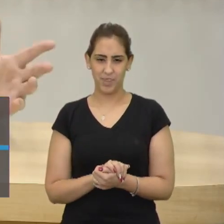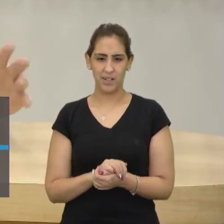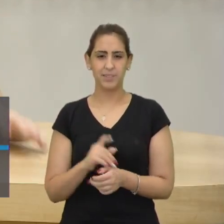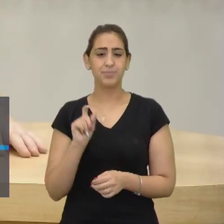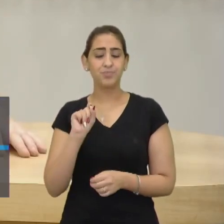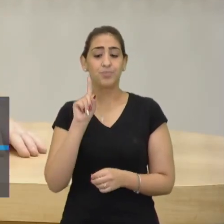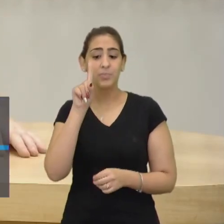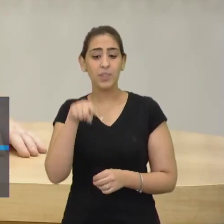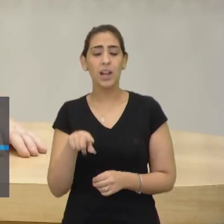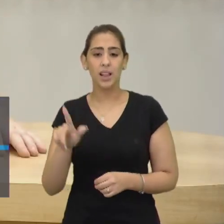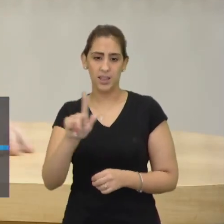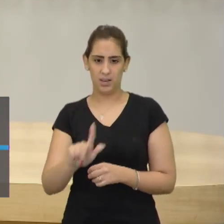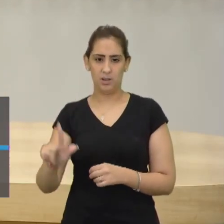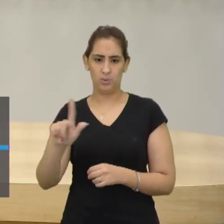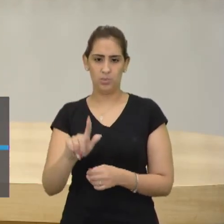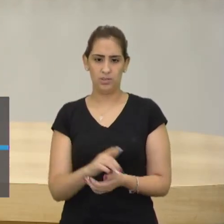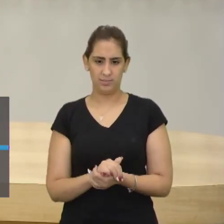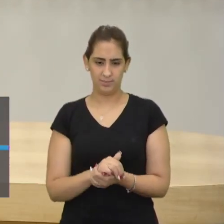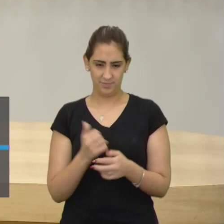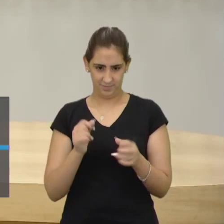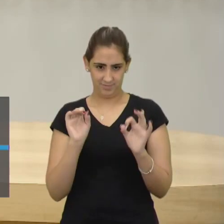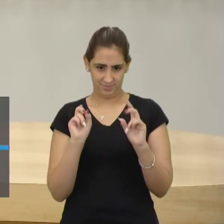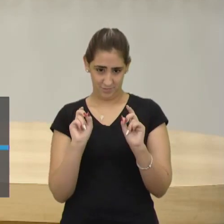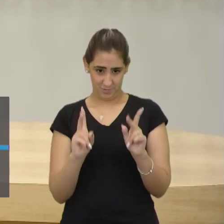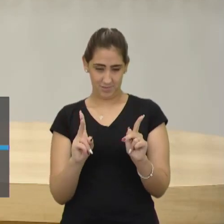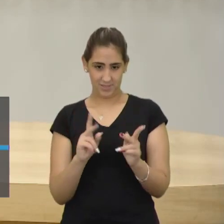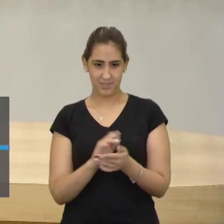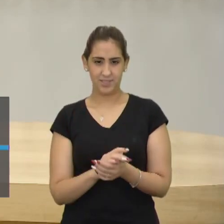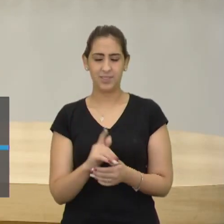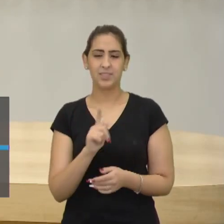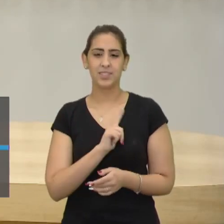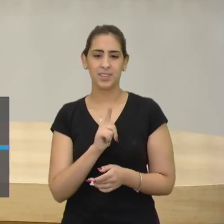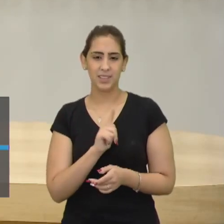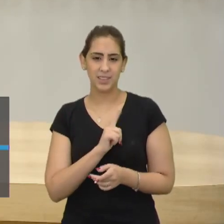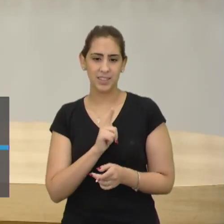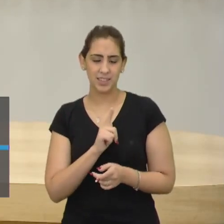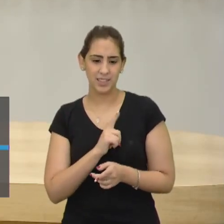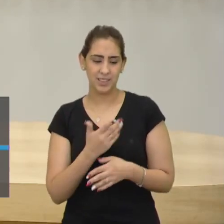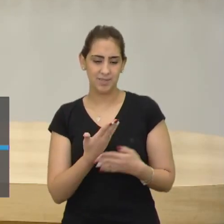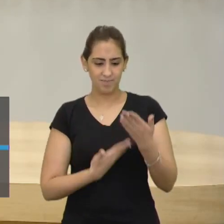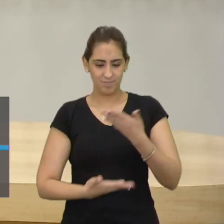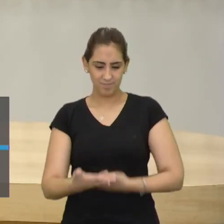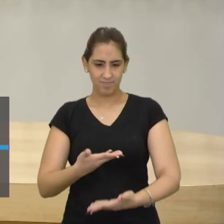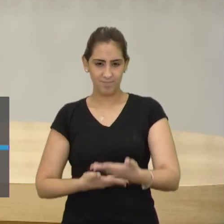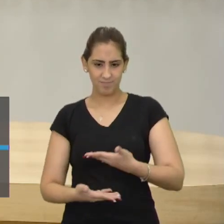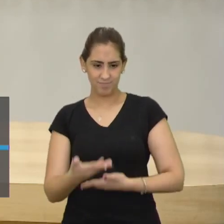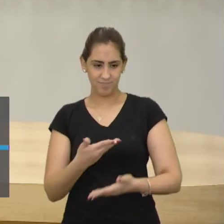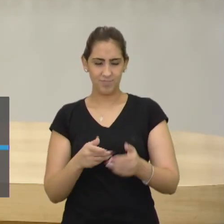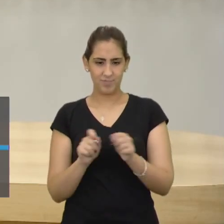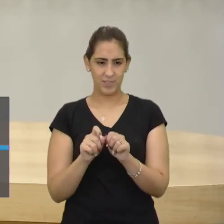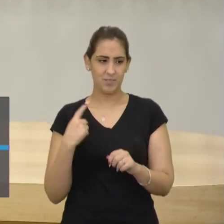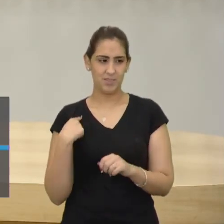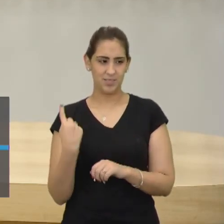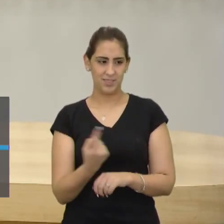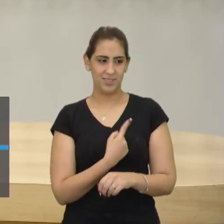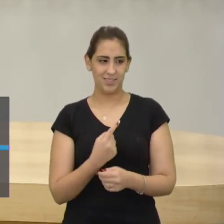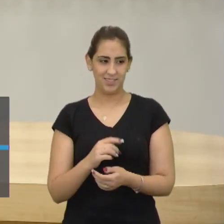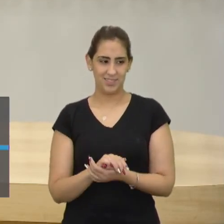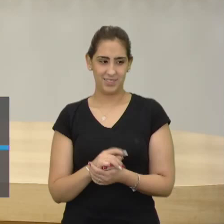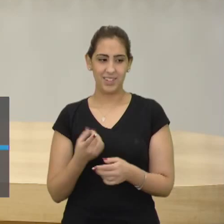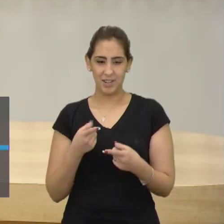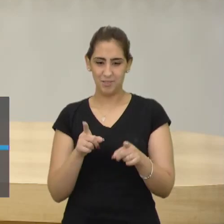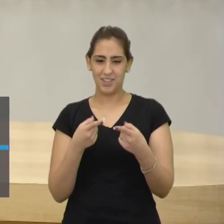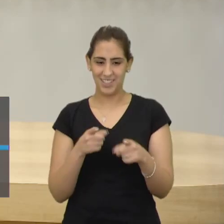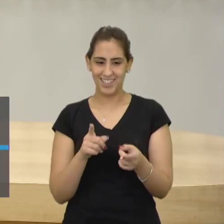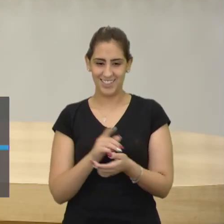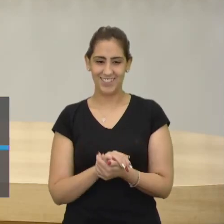que é a literatura. Tá certo? Então, essa é a provocação que o Kuller faz para a gente, né? Para tirar um pouco a gente do lugar,